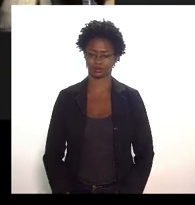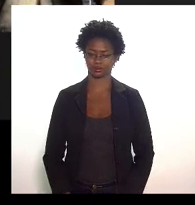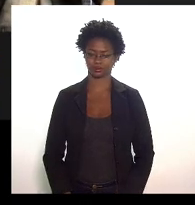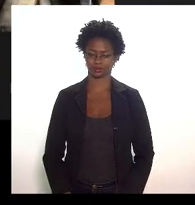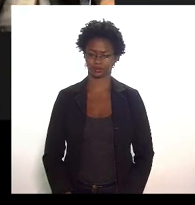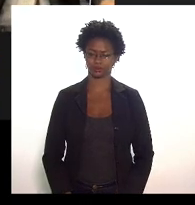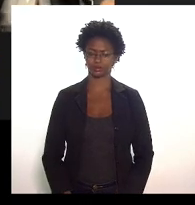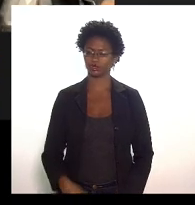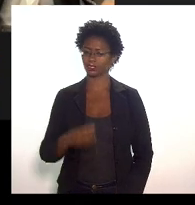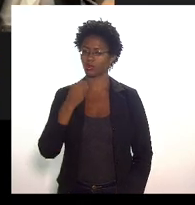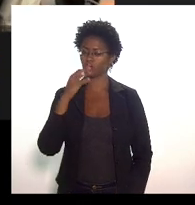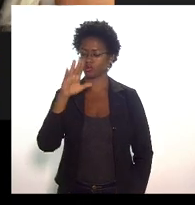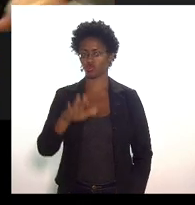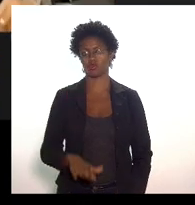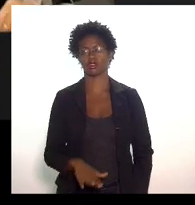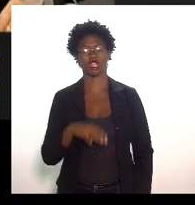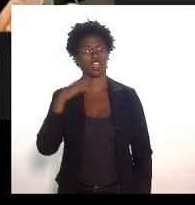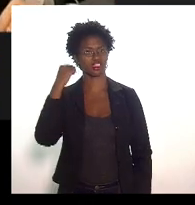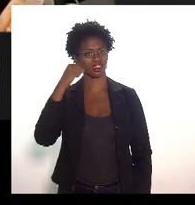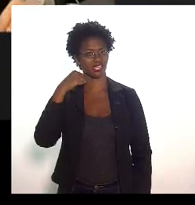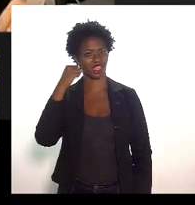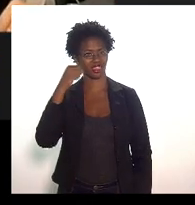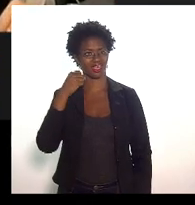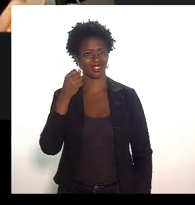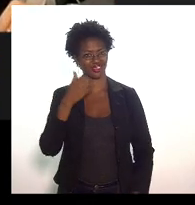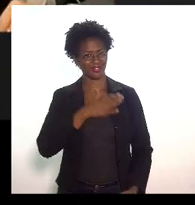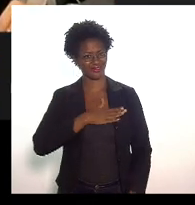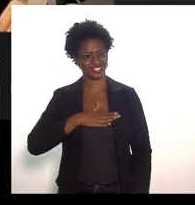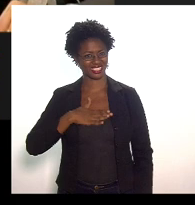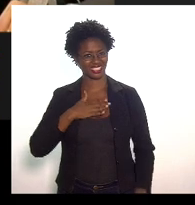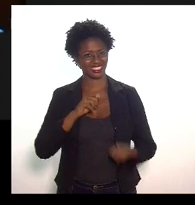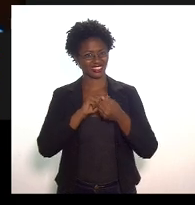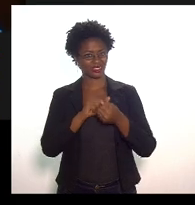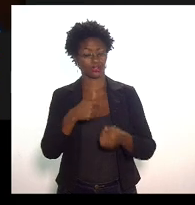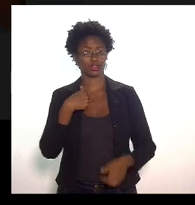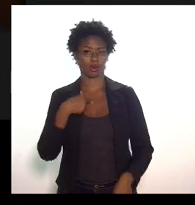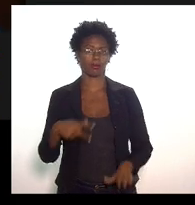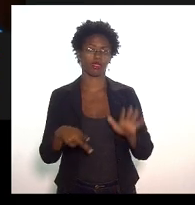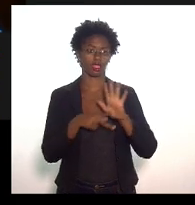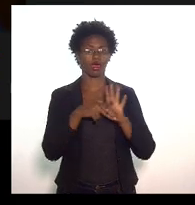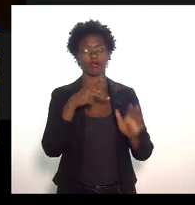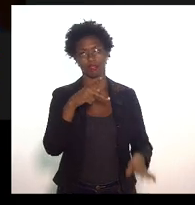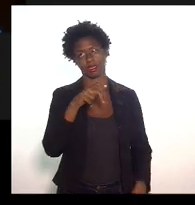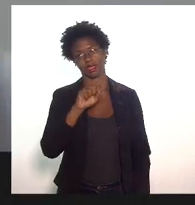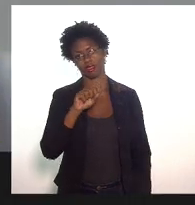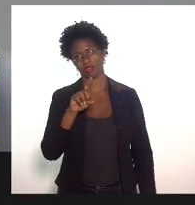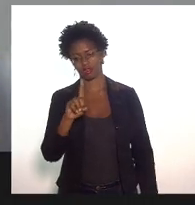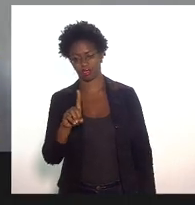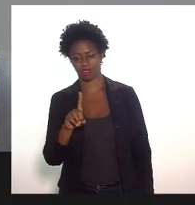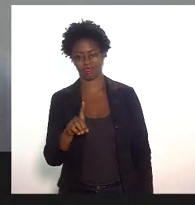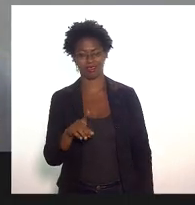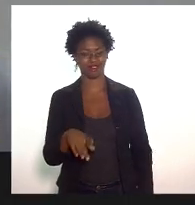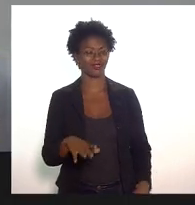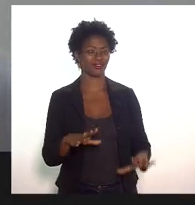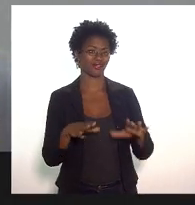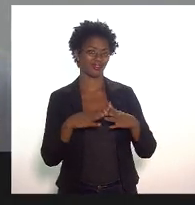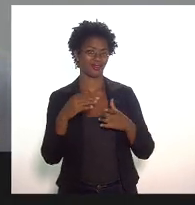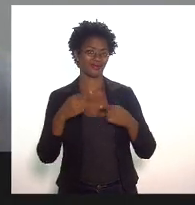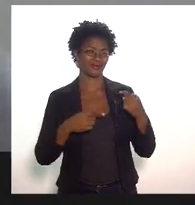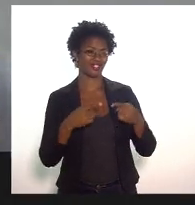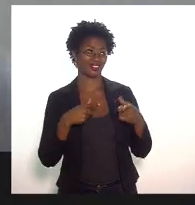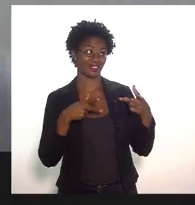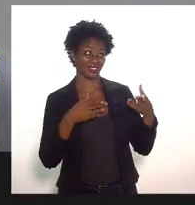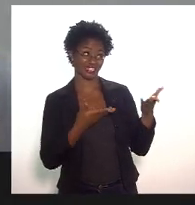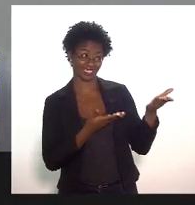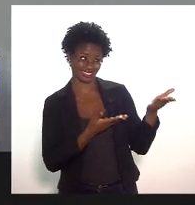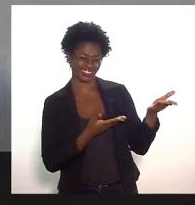Boa tarde, senador. Prazer tê-lo aqui. Sou do PSD, partido de Vossa Excelência. Muito bom